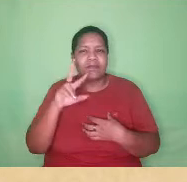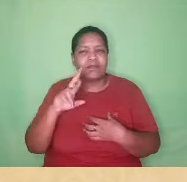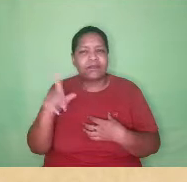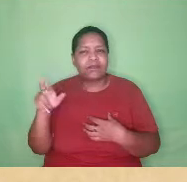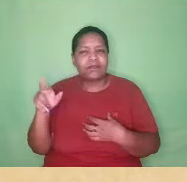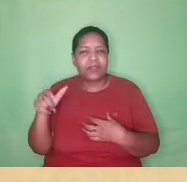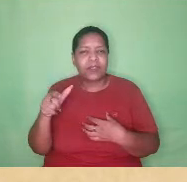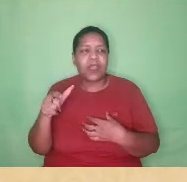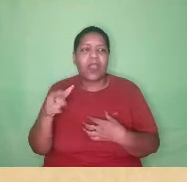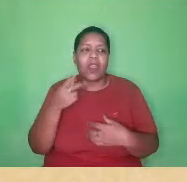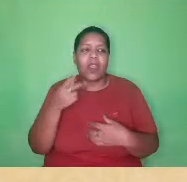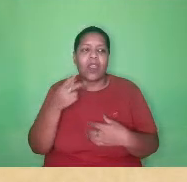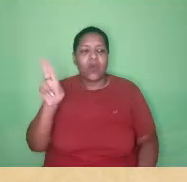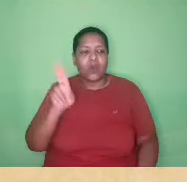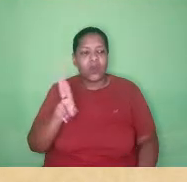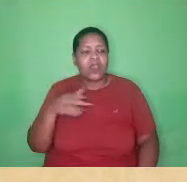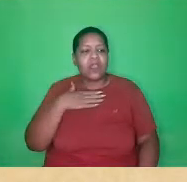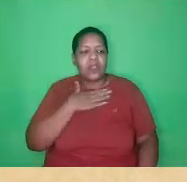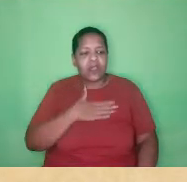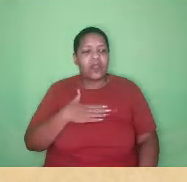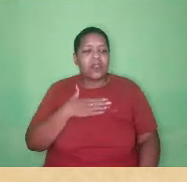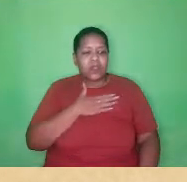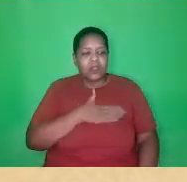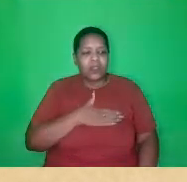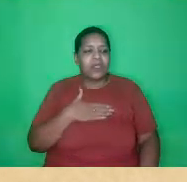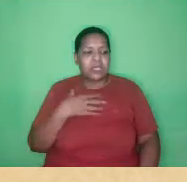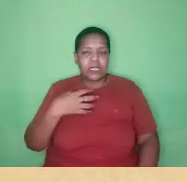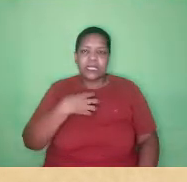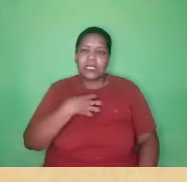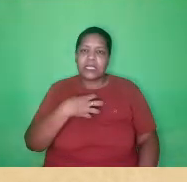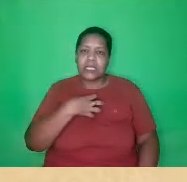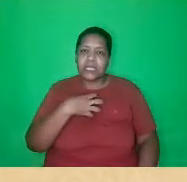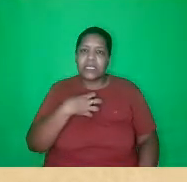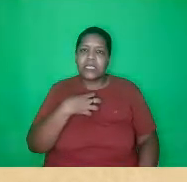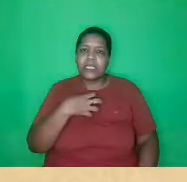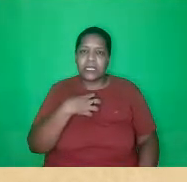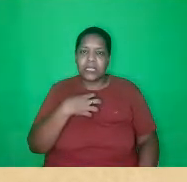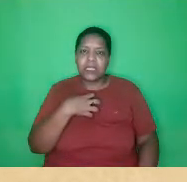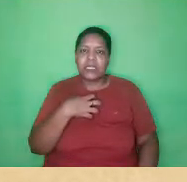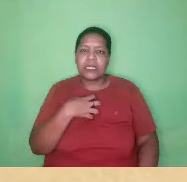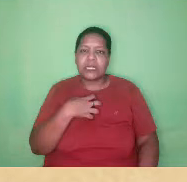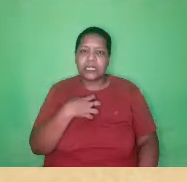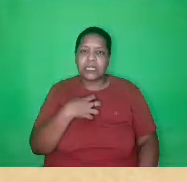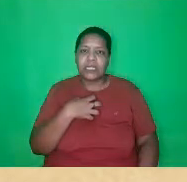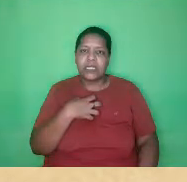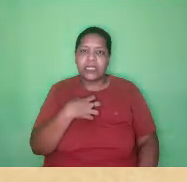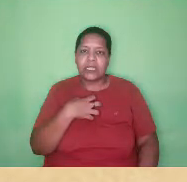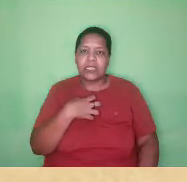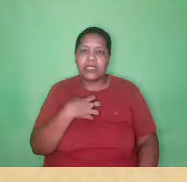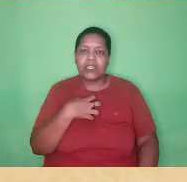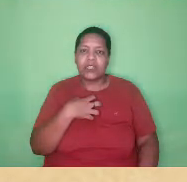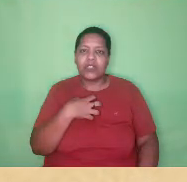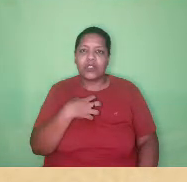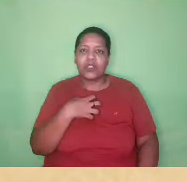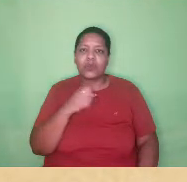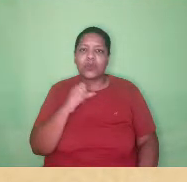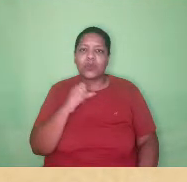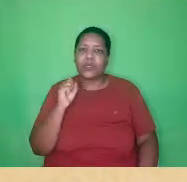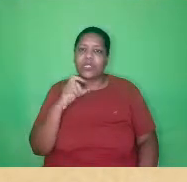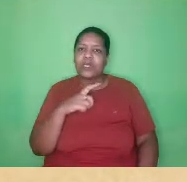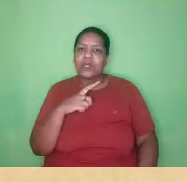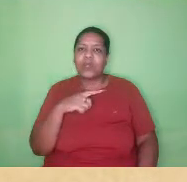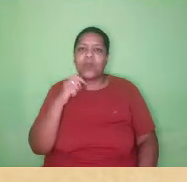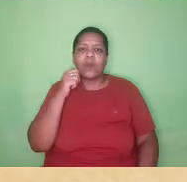de usar essa situação de simulação. Você poderia ter uma mulher que teve um